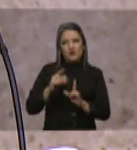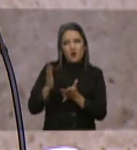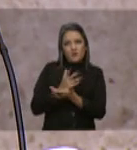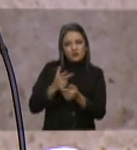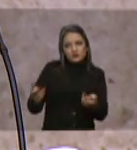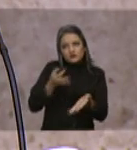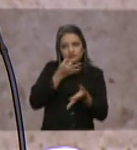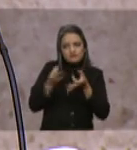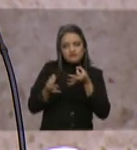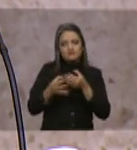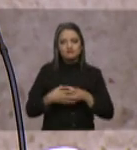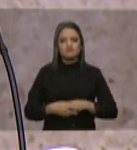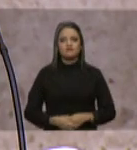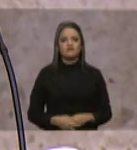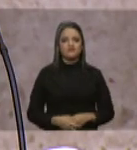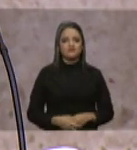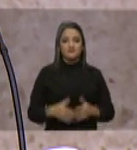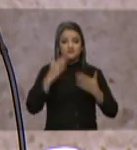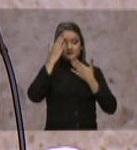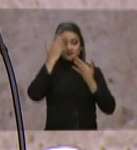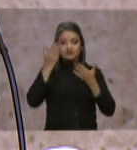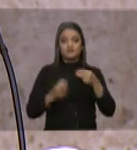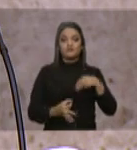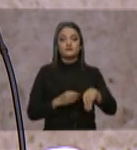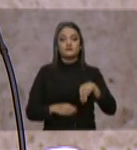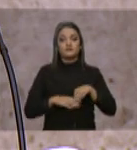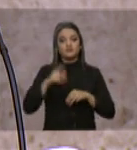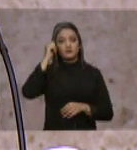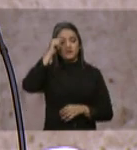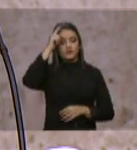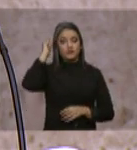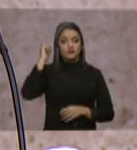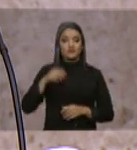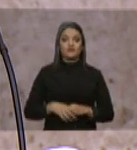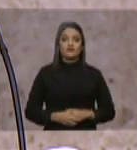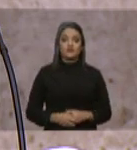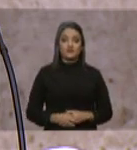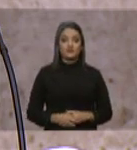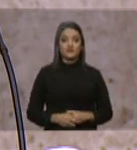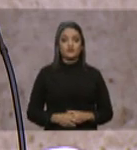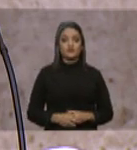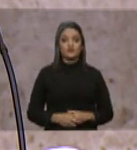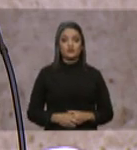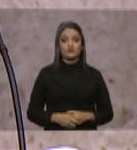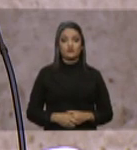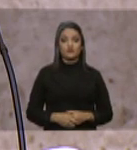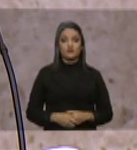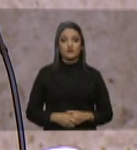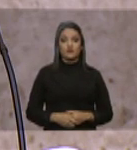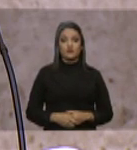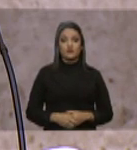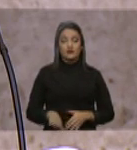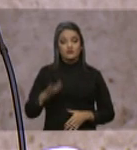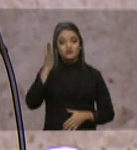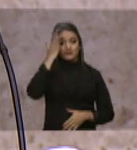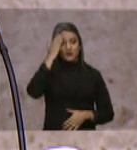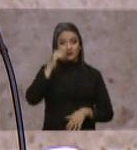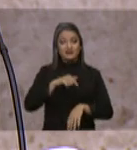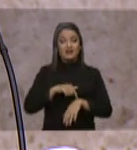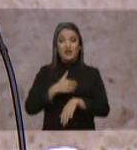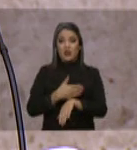muito obrigada nisso Alexandre de Moraes eu sei que nós estamos já